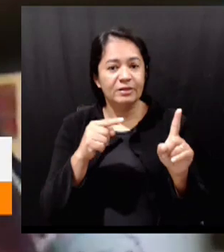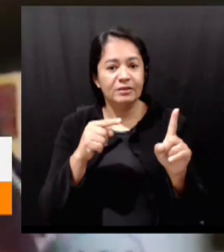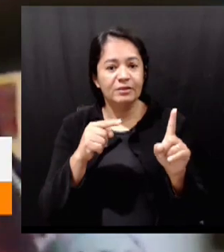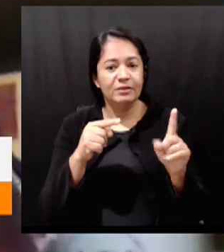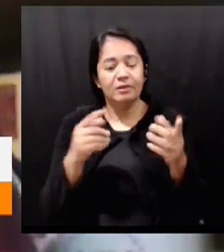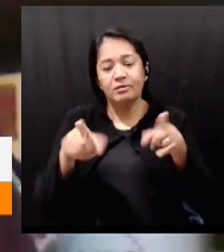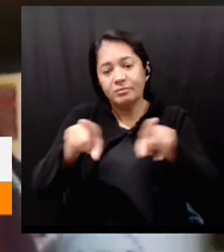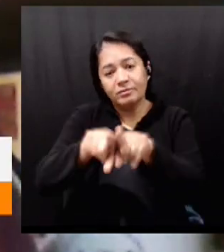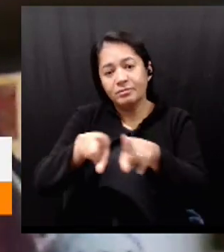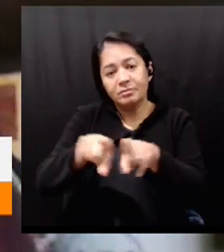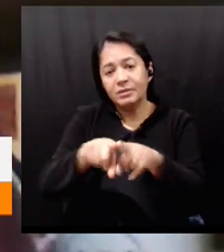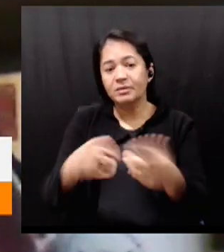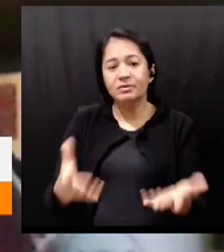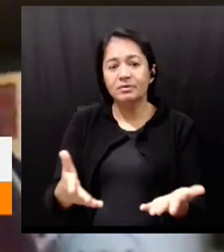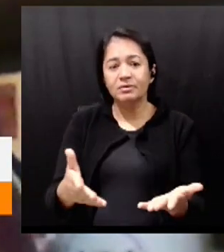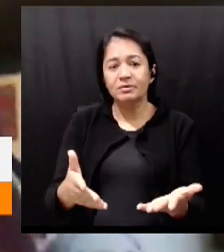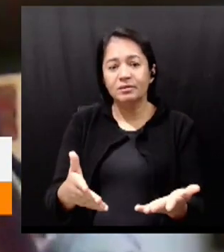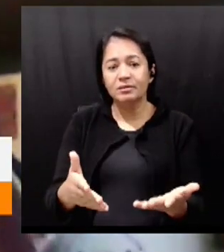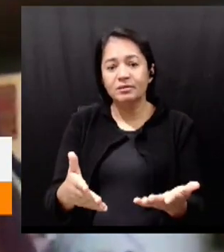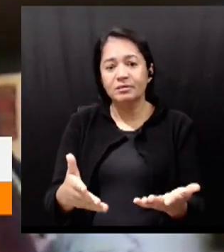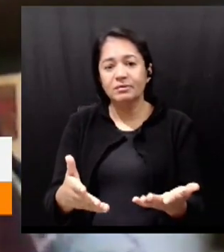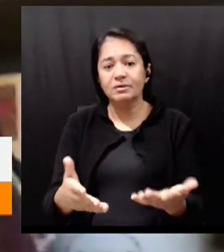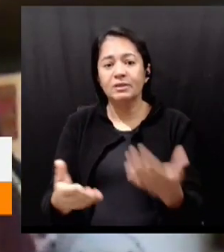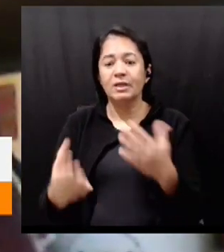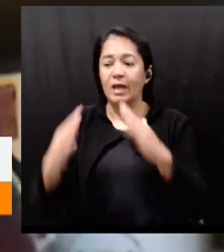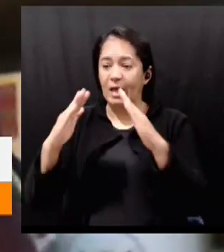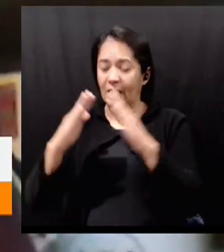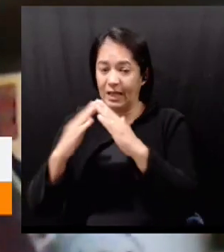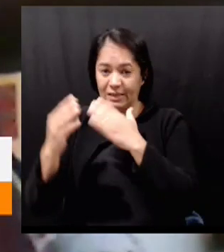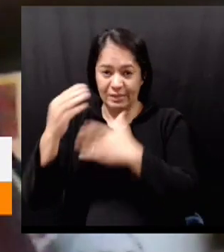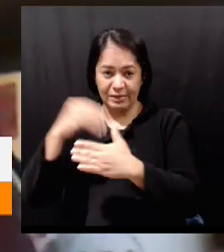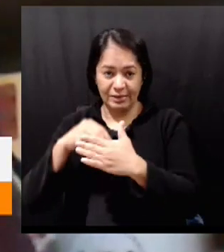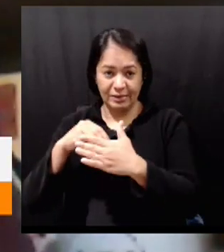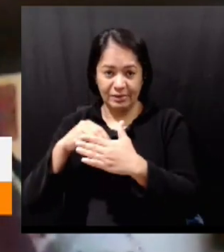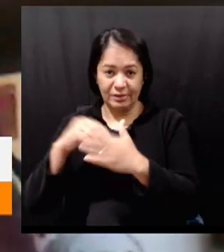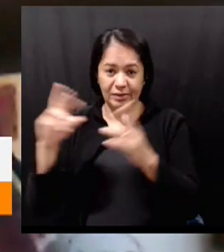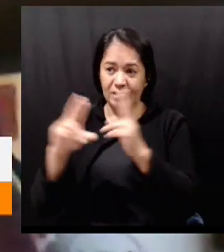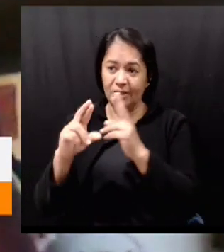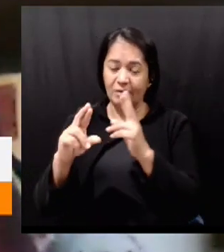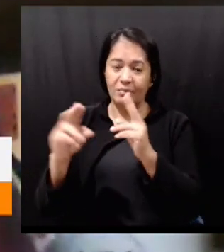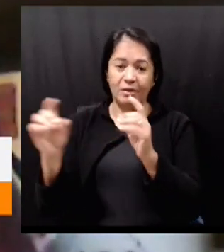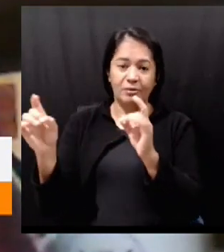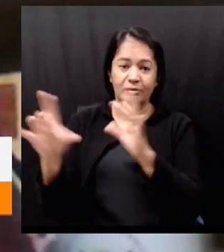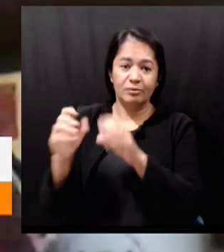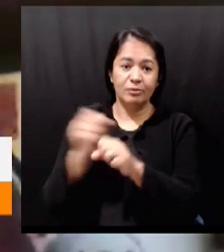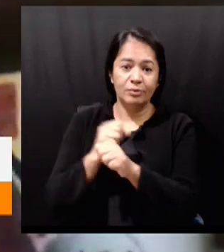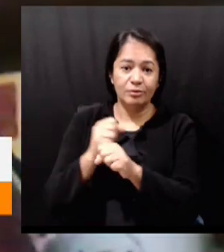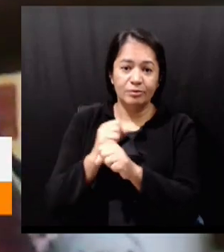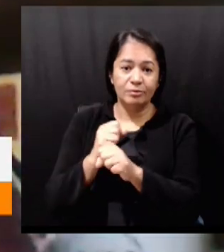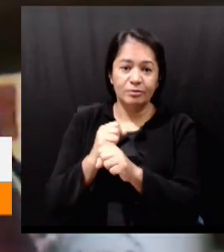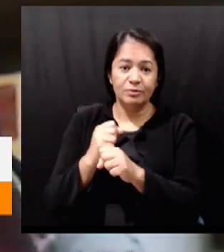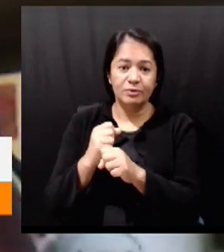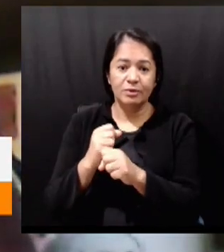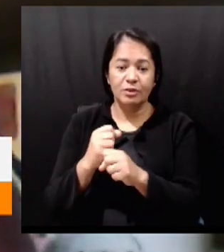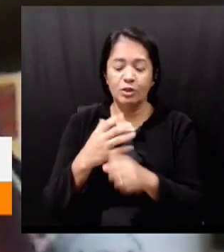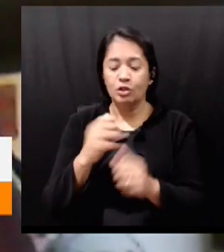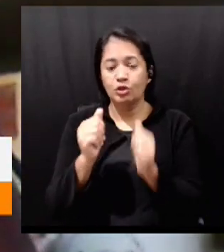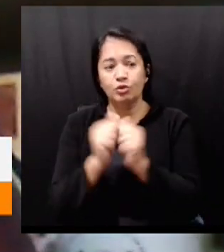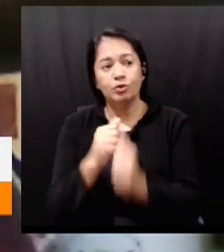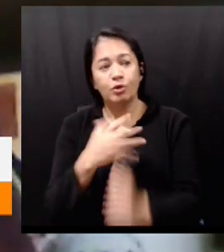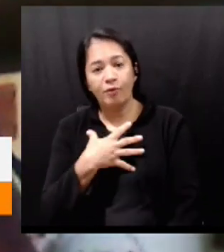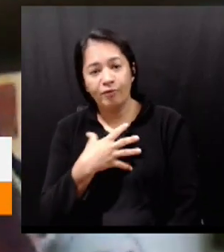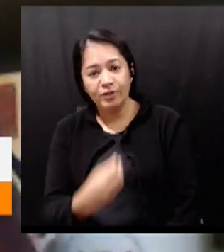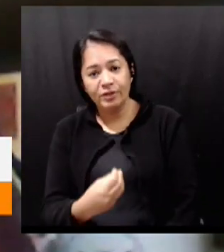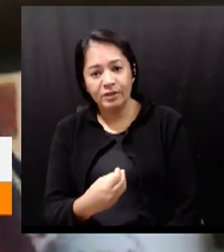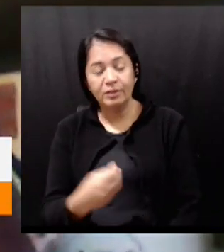Então, dentro de uma casa, depois de algum relacionamento, alguns anos de relacionamento, com filhos, é necessário que